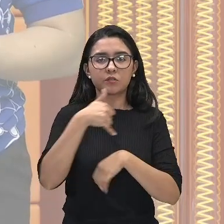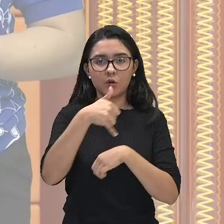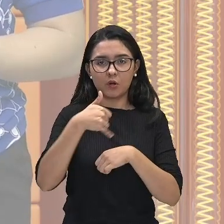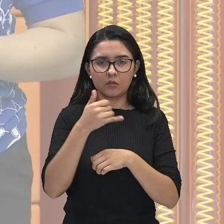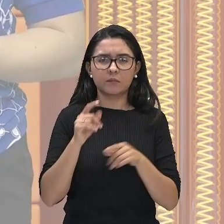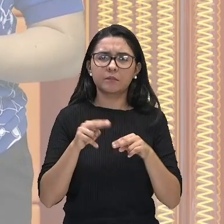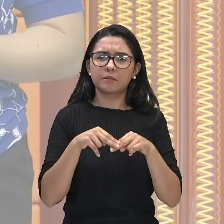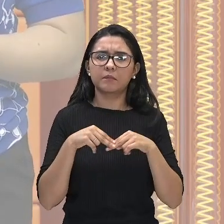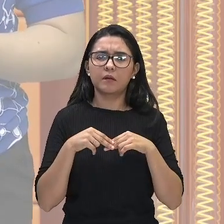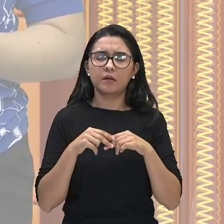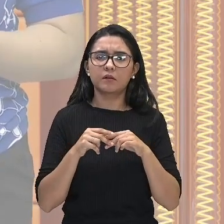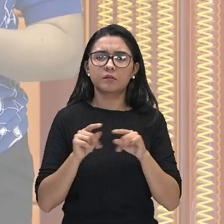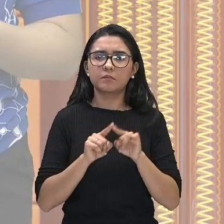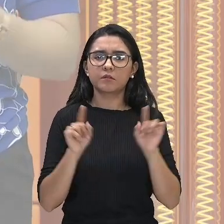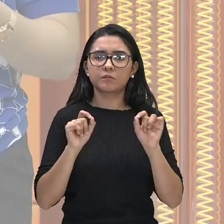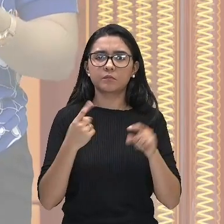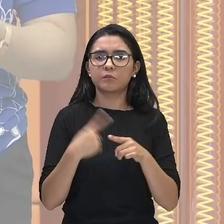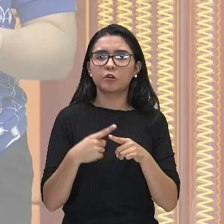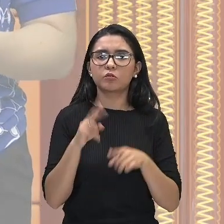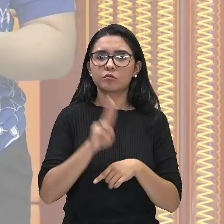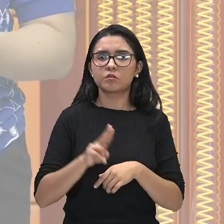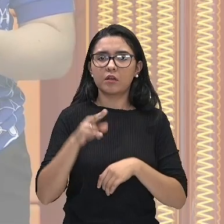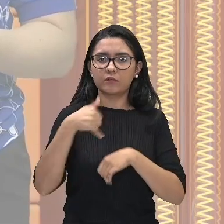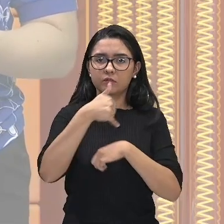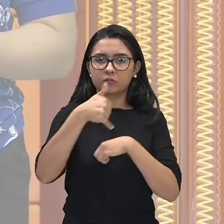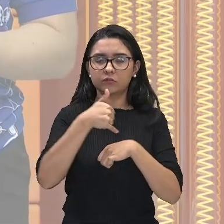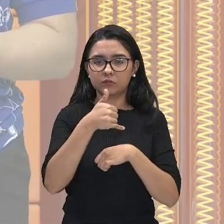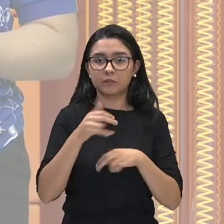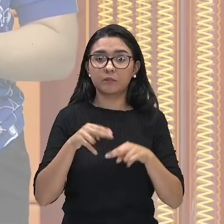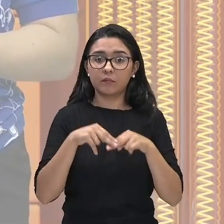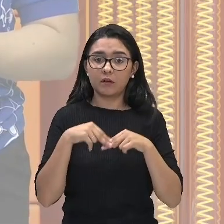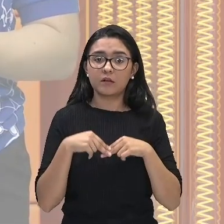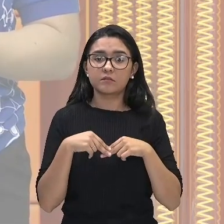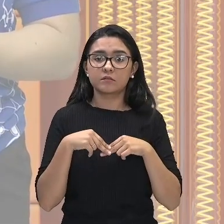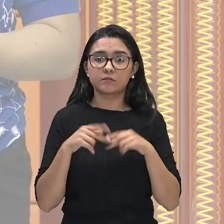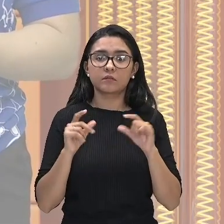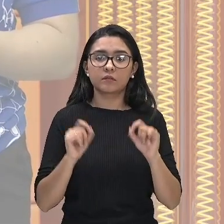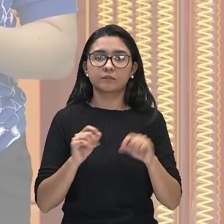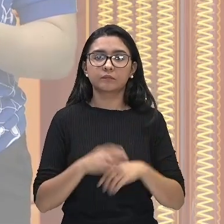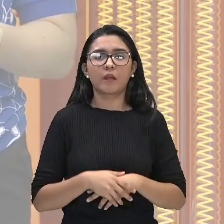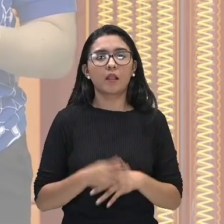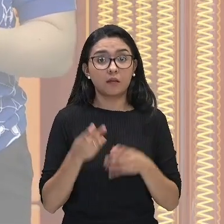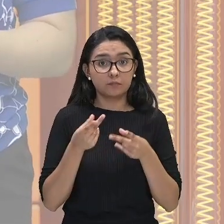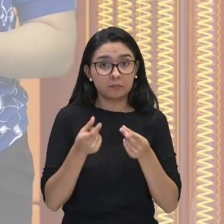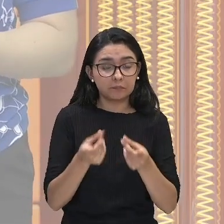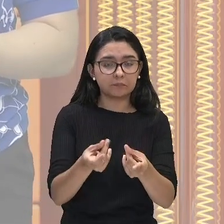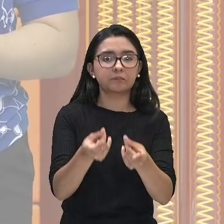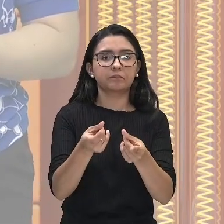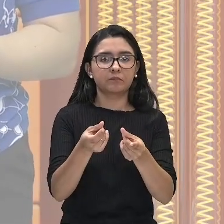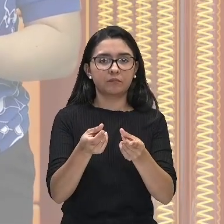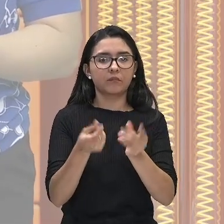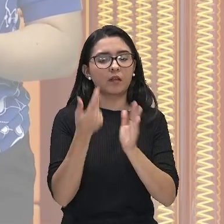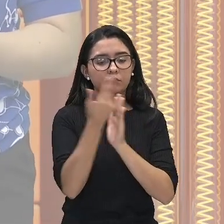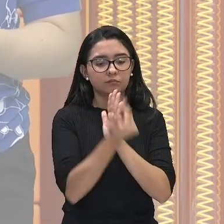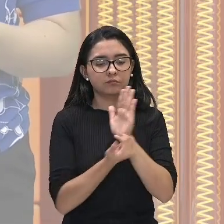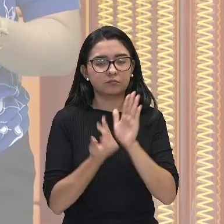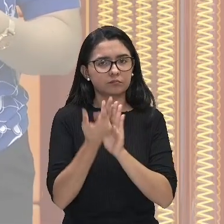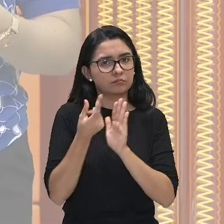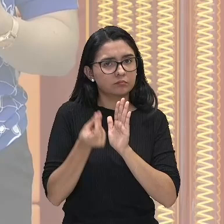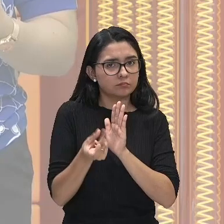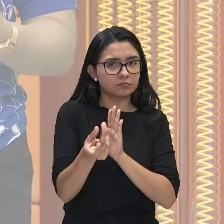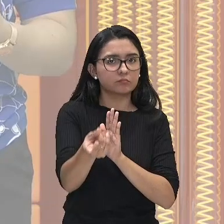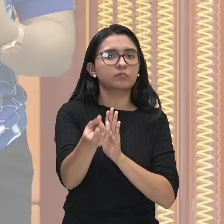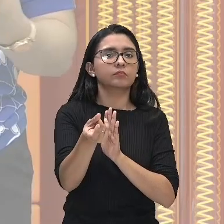essa tinta à base de óleo? Porque ela é mais resistente contra a ação do tempo, então ela vai fixar melhor e vai dar ali